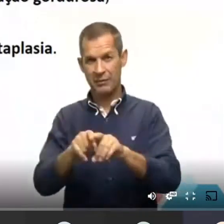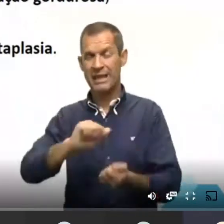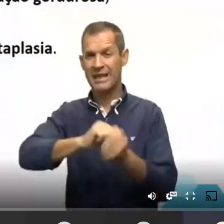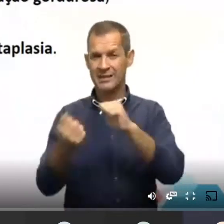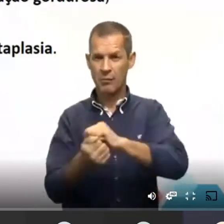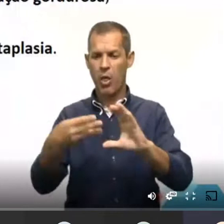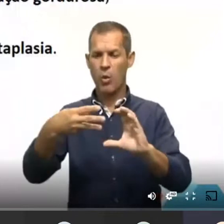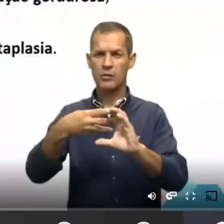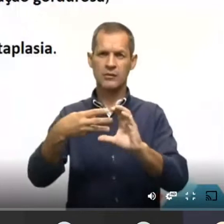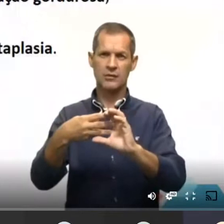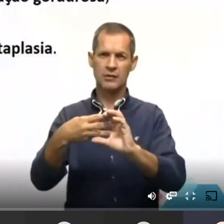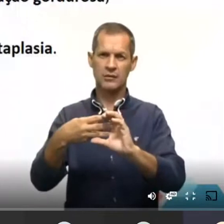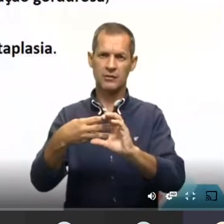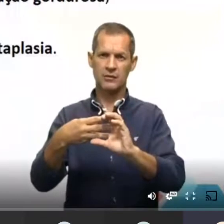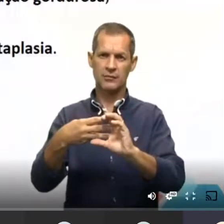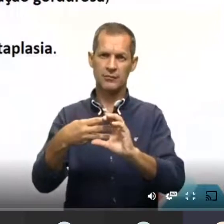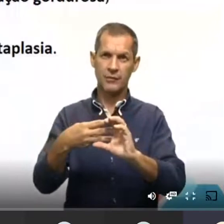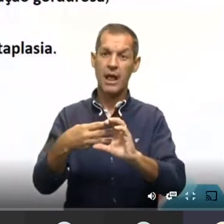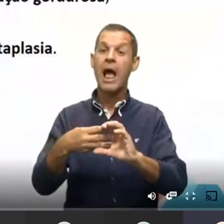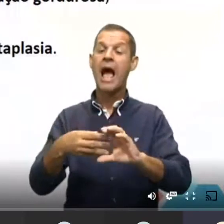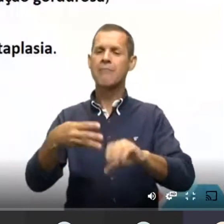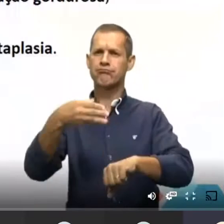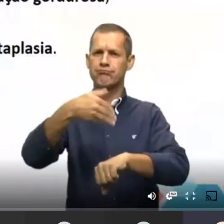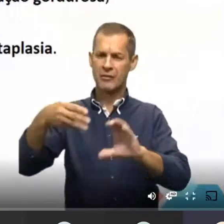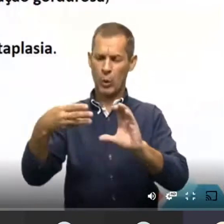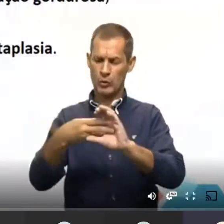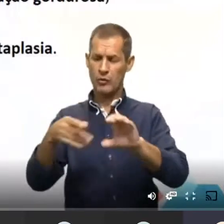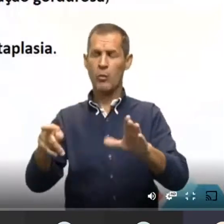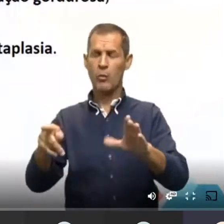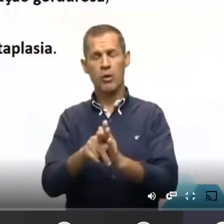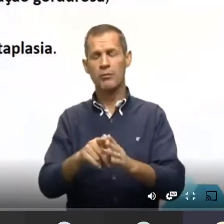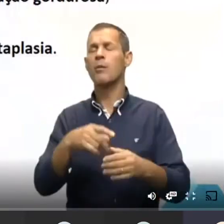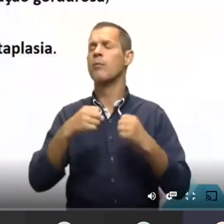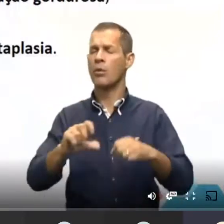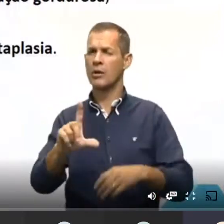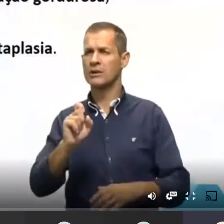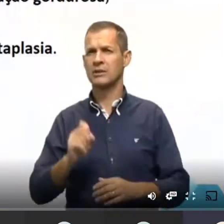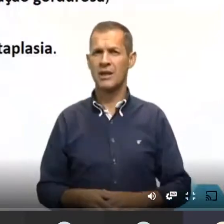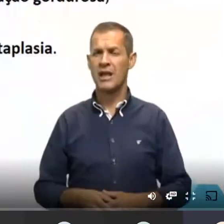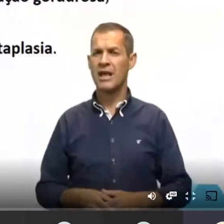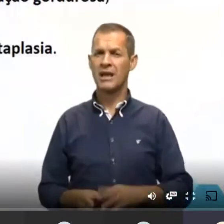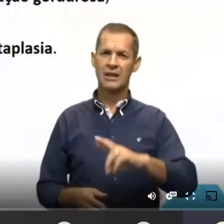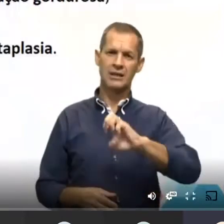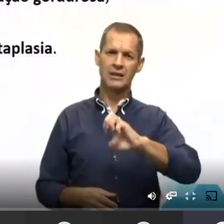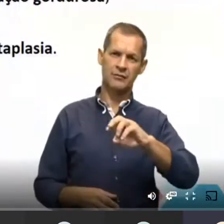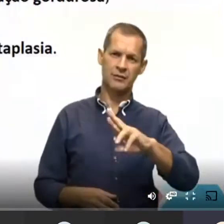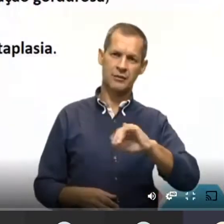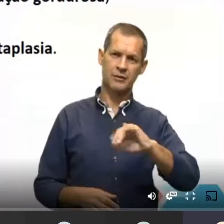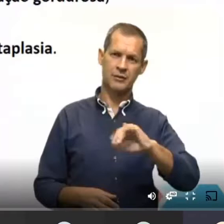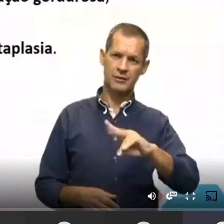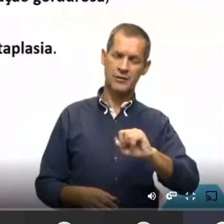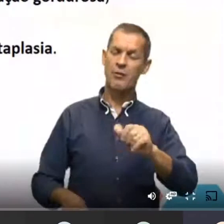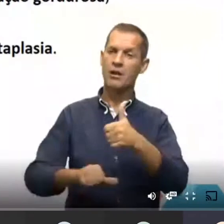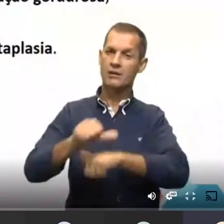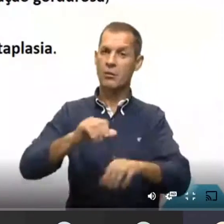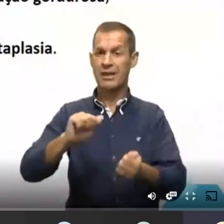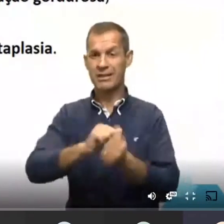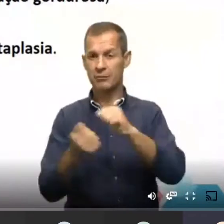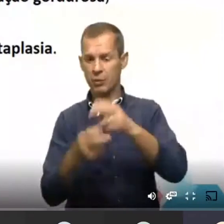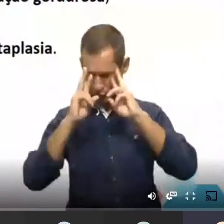nas adaptações celulares. E as lesões celulares por si, elas podem ser reversíveis e